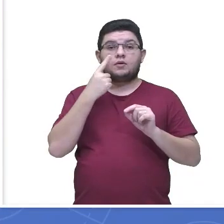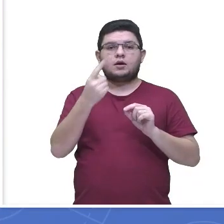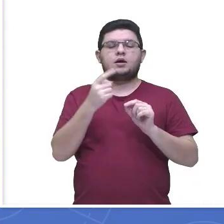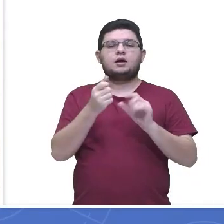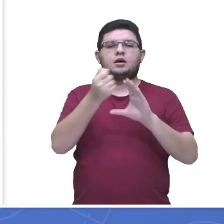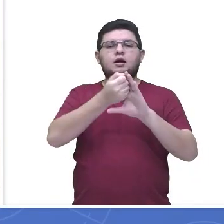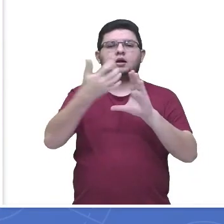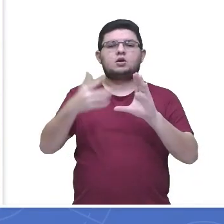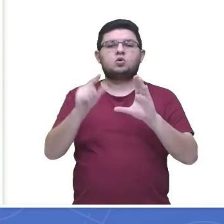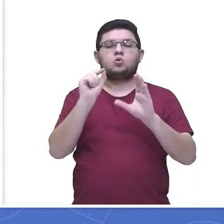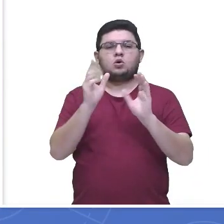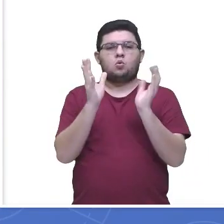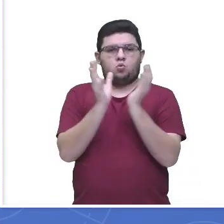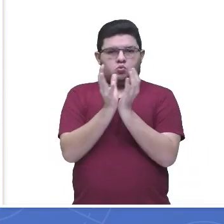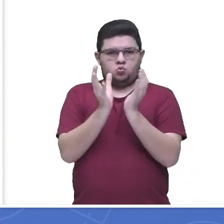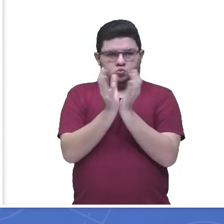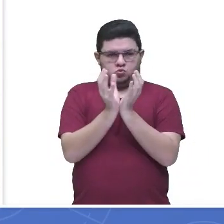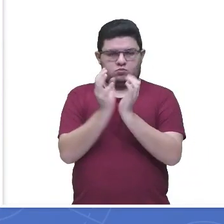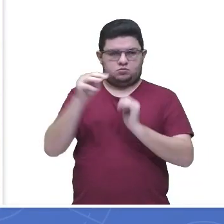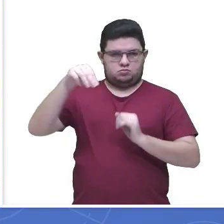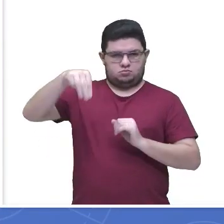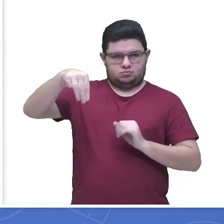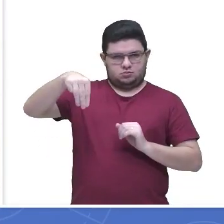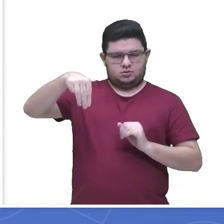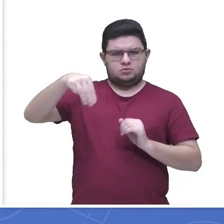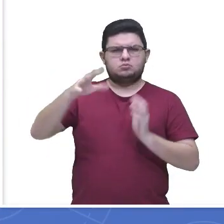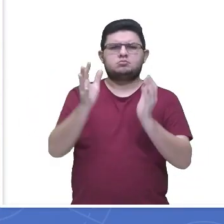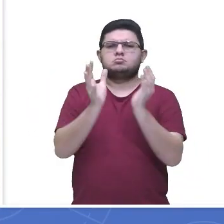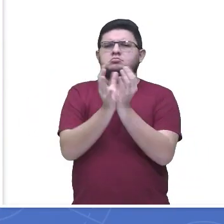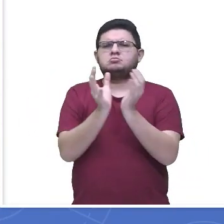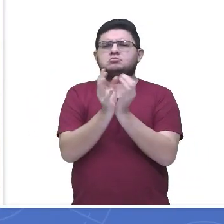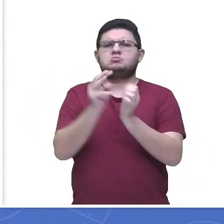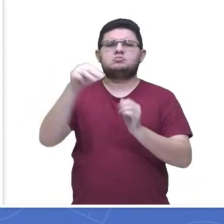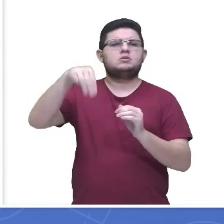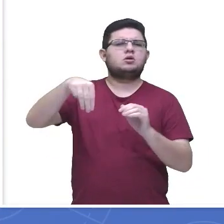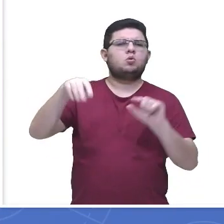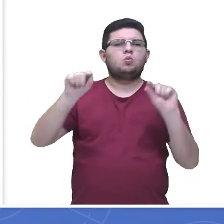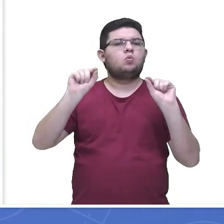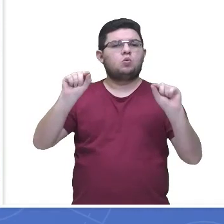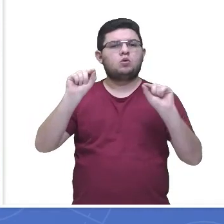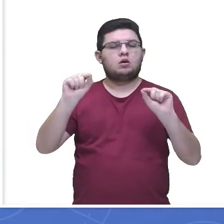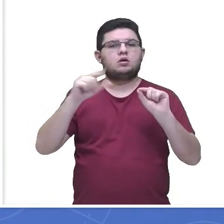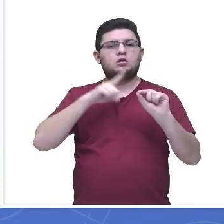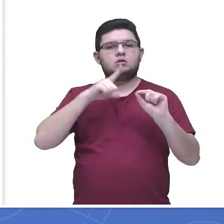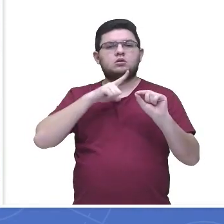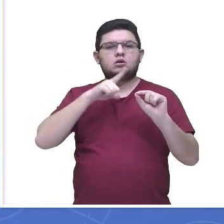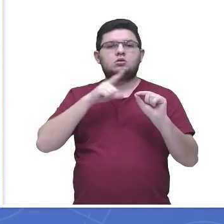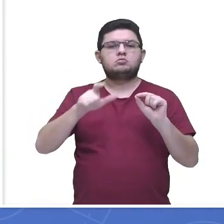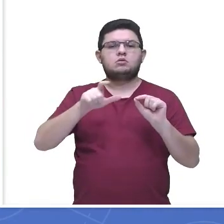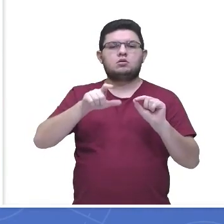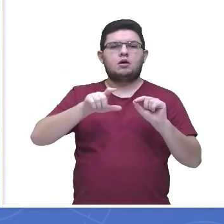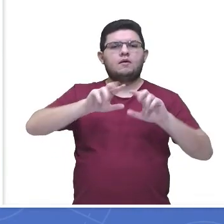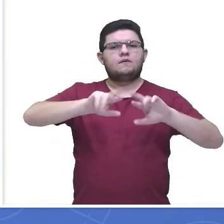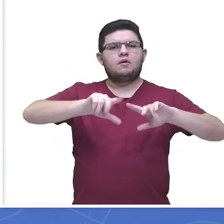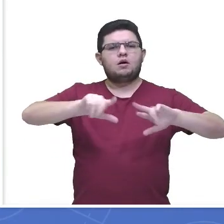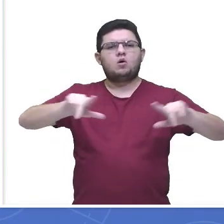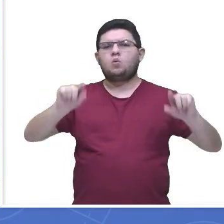monera, a gente vai ver quais são os integrantes desse reino, né? Quais são ali os seres que compõem esse reino. Vamos ver aí um pouquinho das